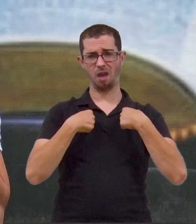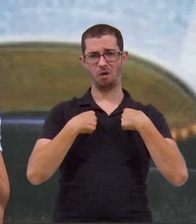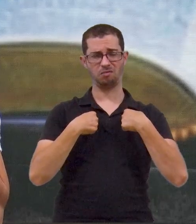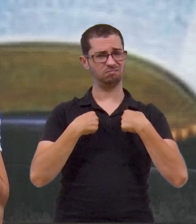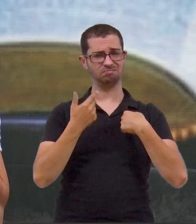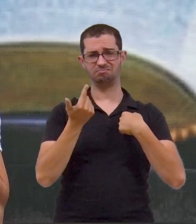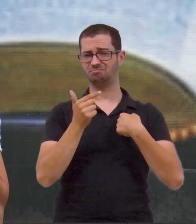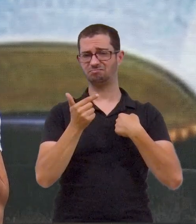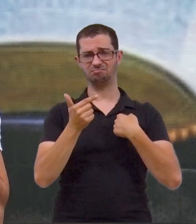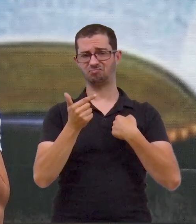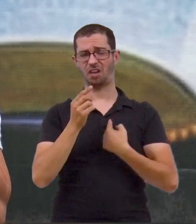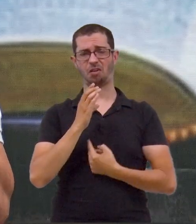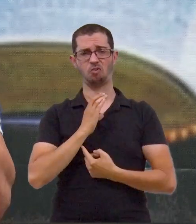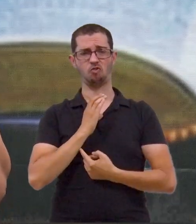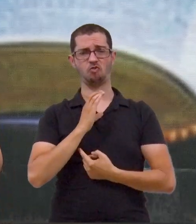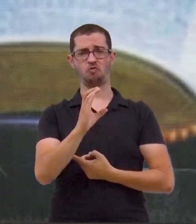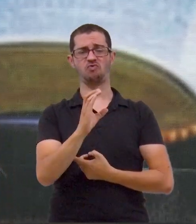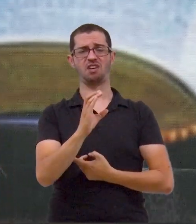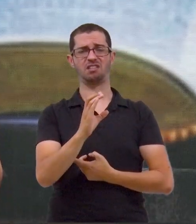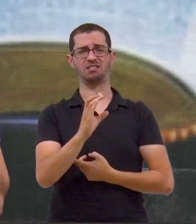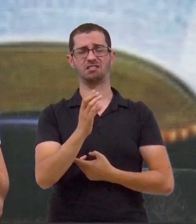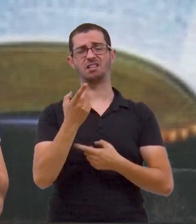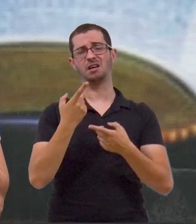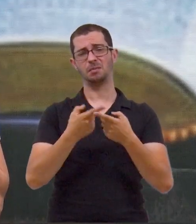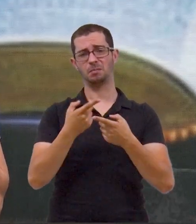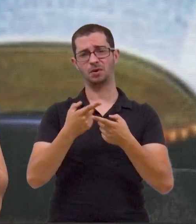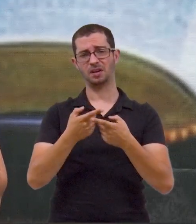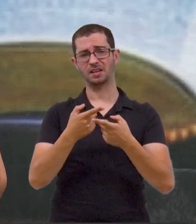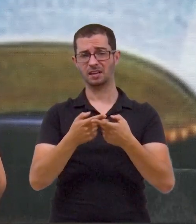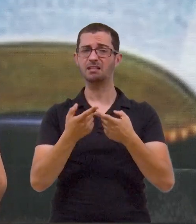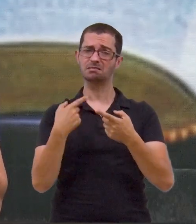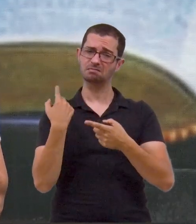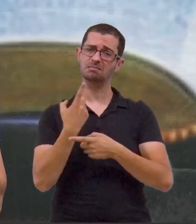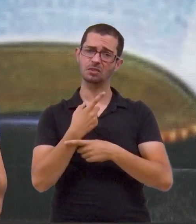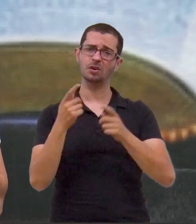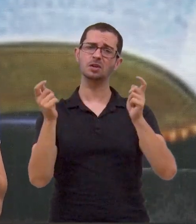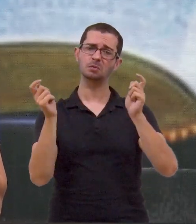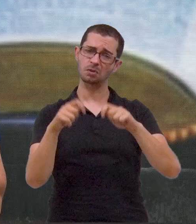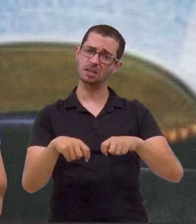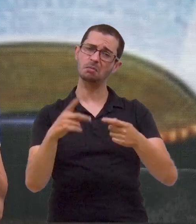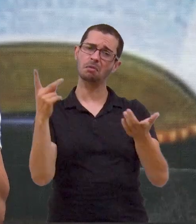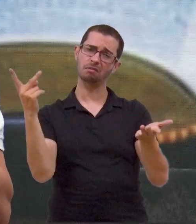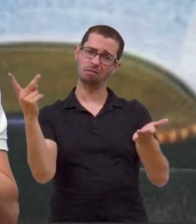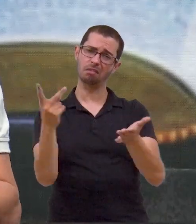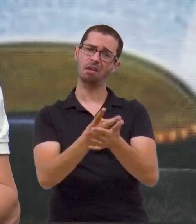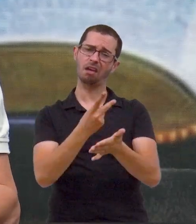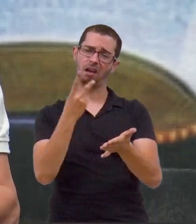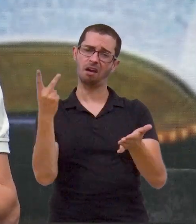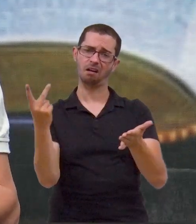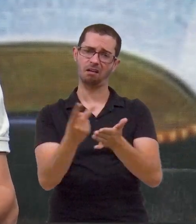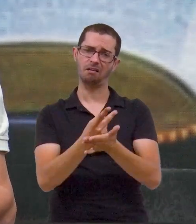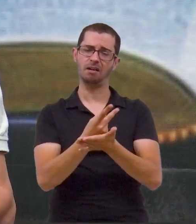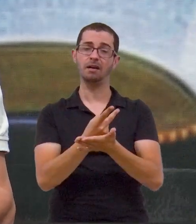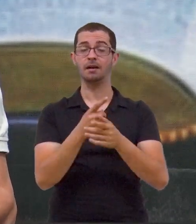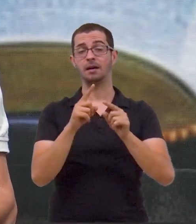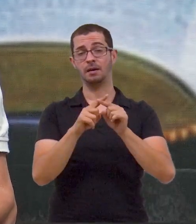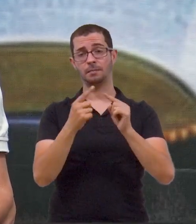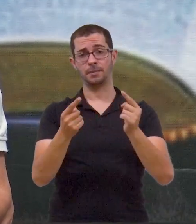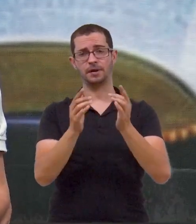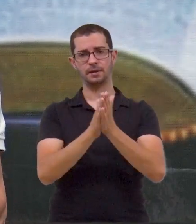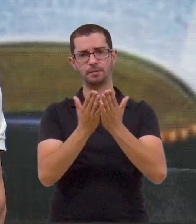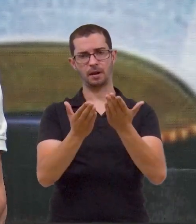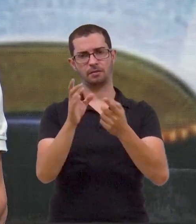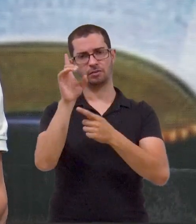inconfiável. Porque nós estamos sujeitos a cair. Mas ele disse, a Bíblia